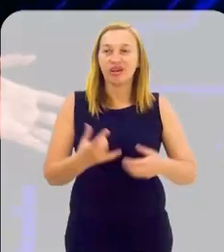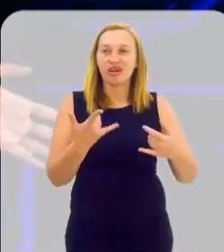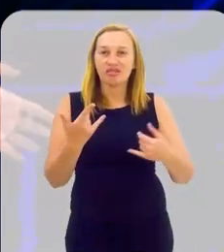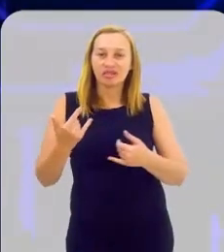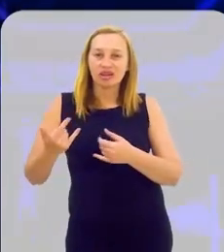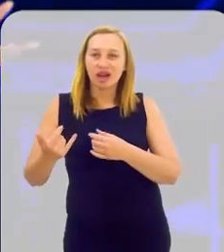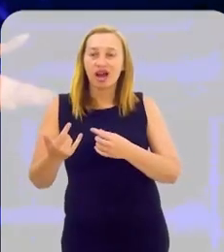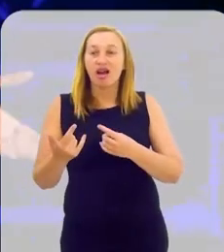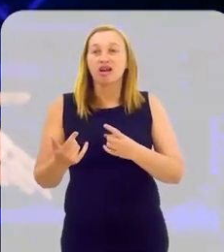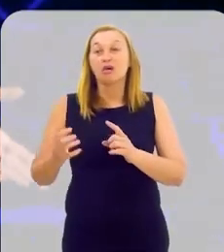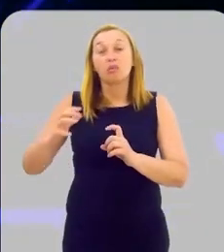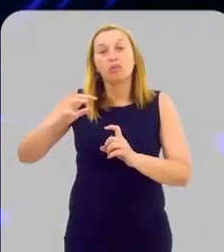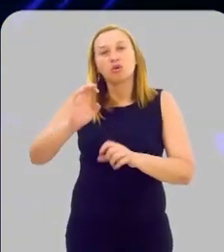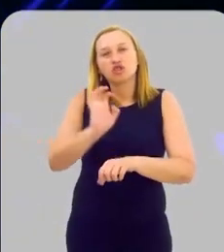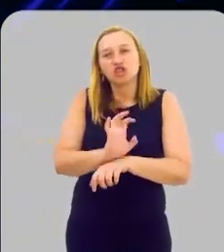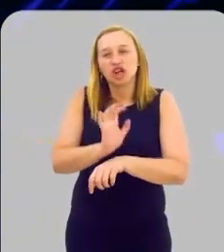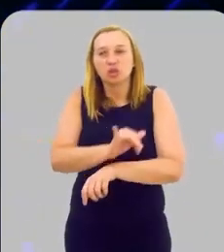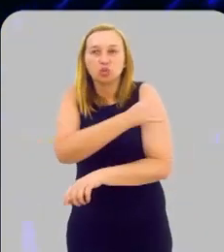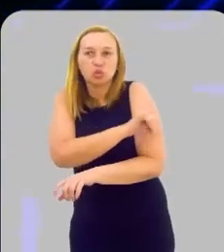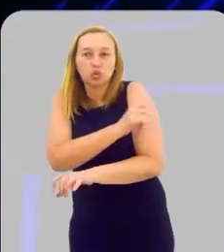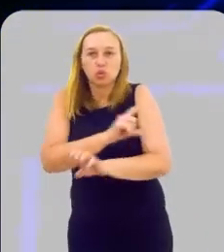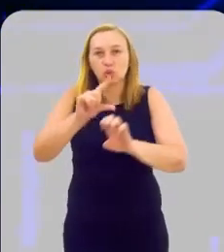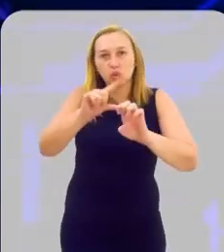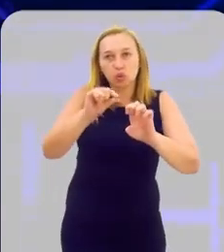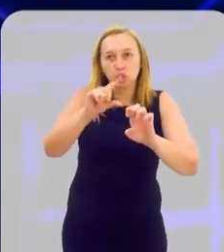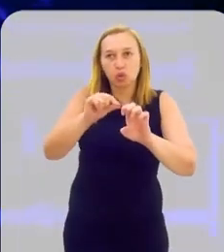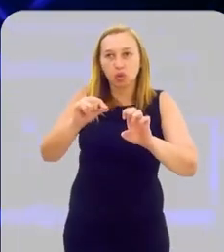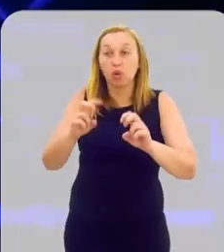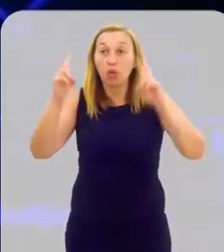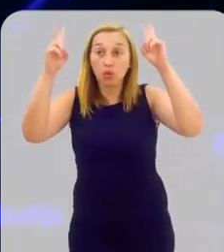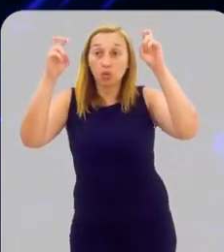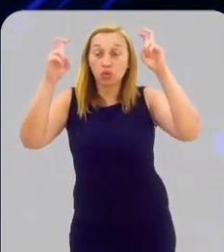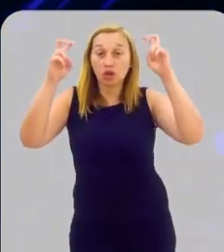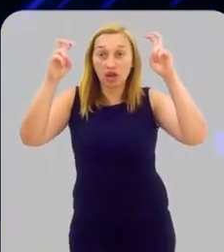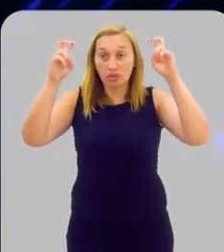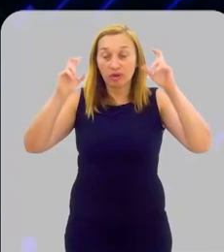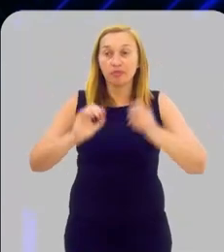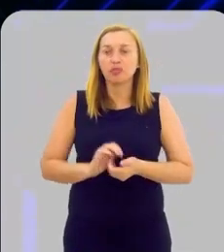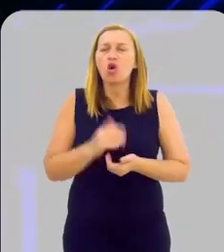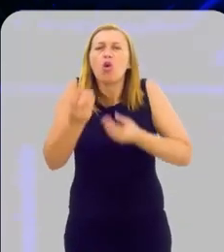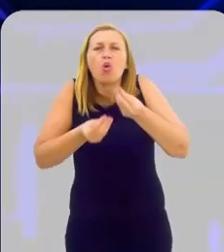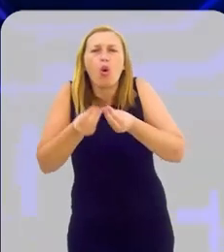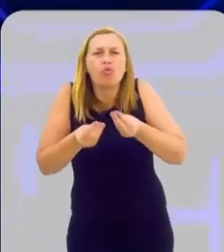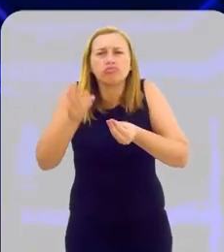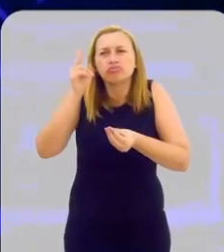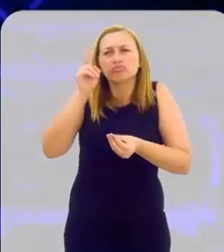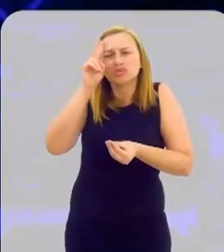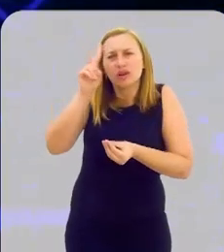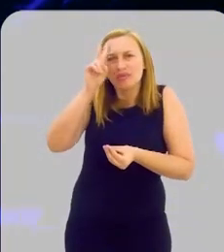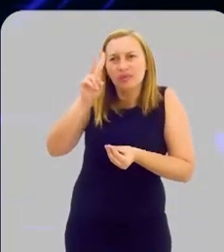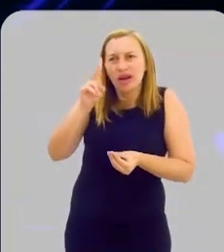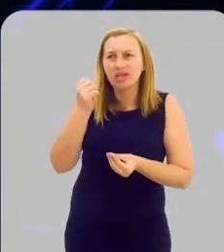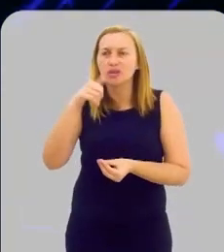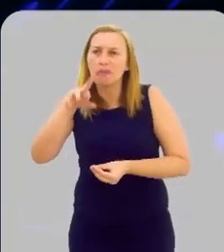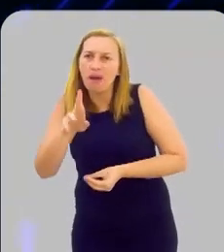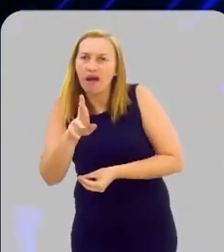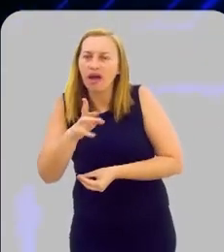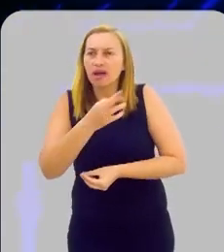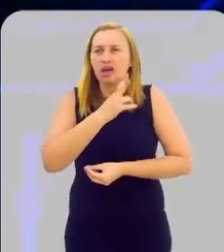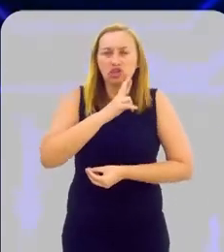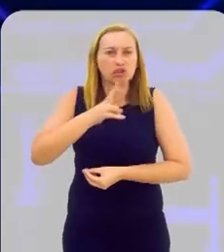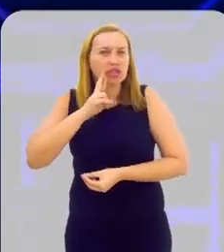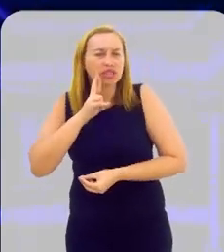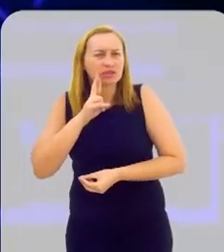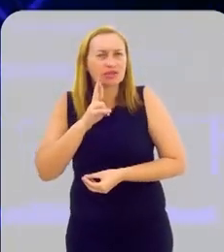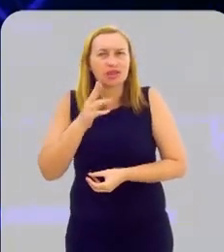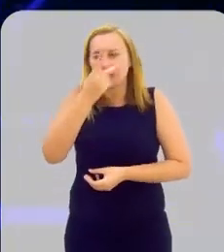Ainda na esteira da atração de investimentos para o estado do Rio, tema que foi abordado no programa anterior, como não lembrar do setor de